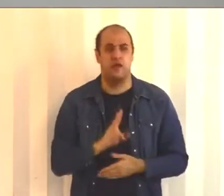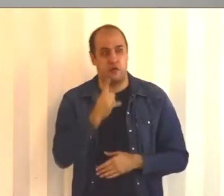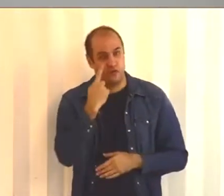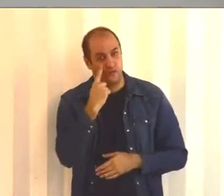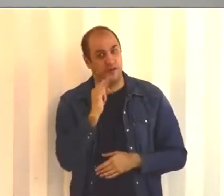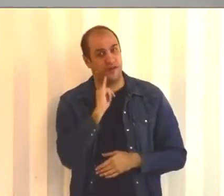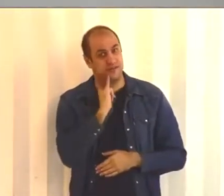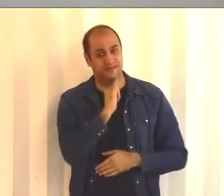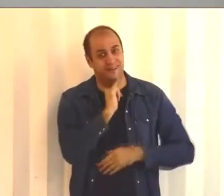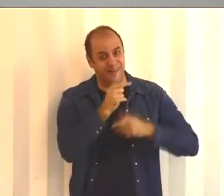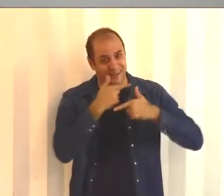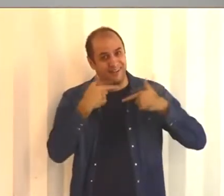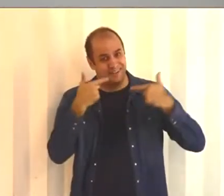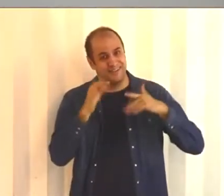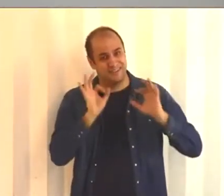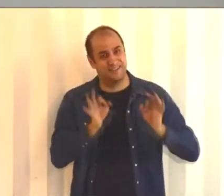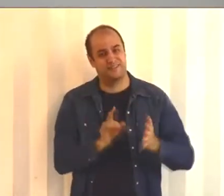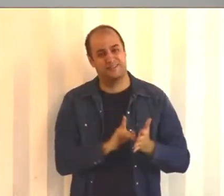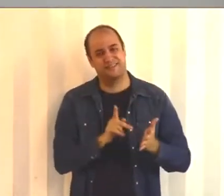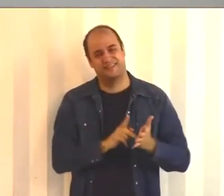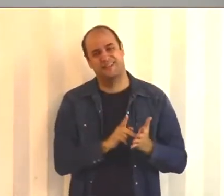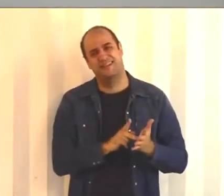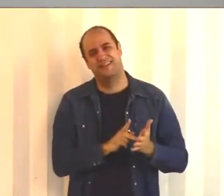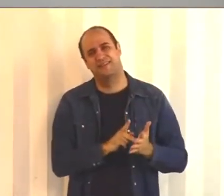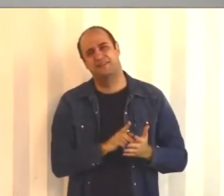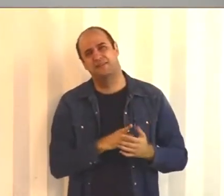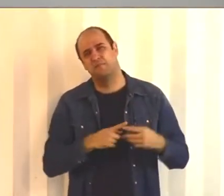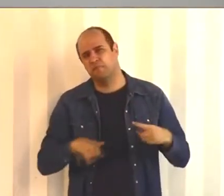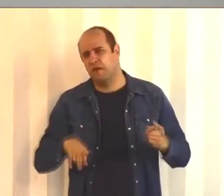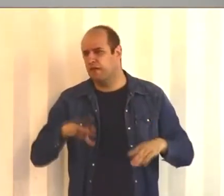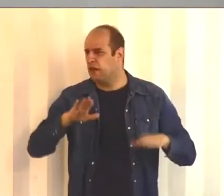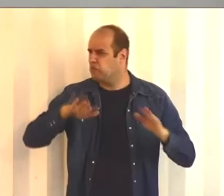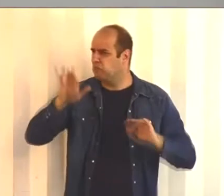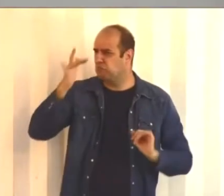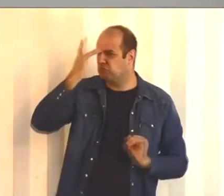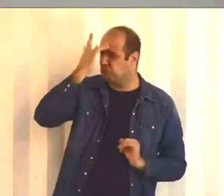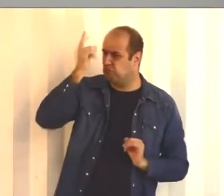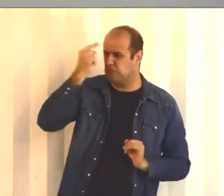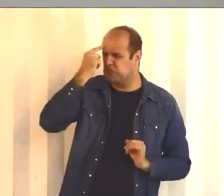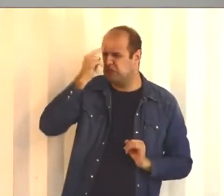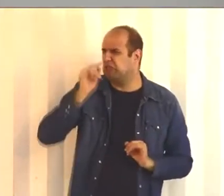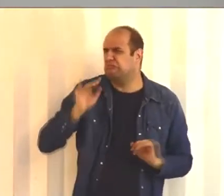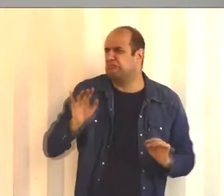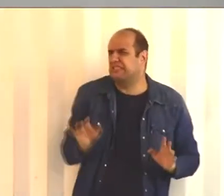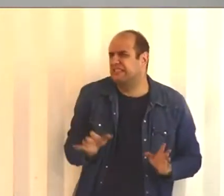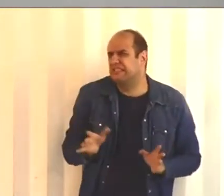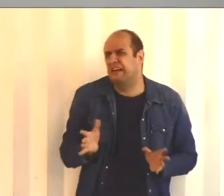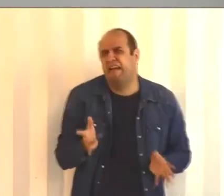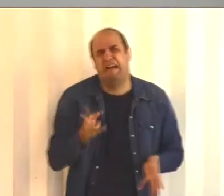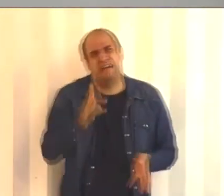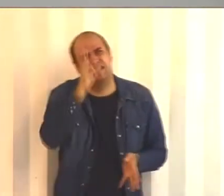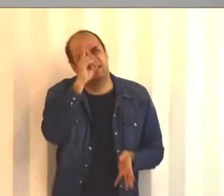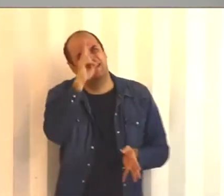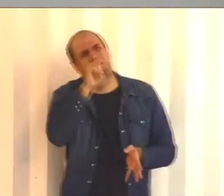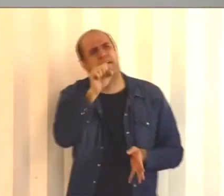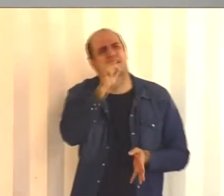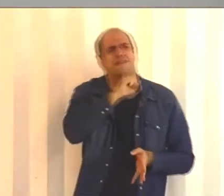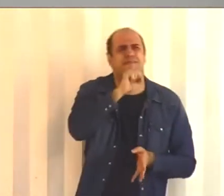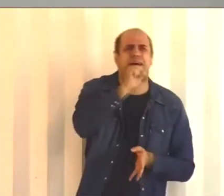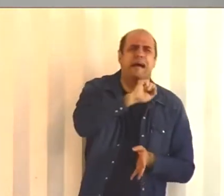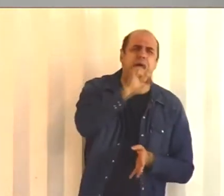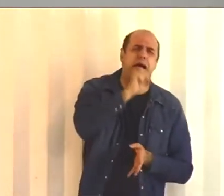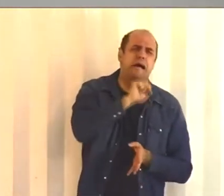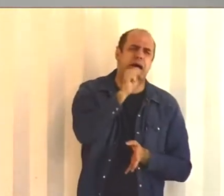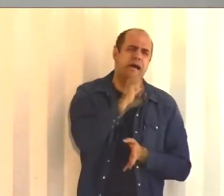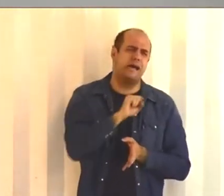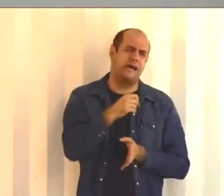Isaque era motivo de riso, mas talvez muitos de nós pensem: mas é uma história tão antiga,